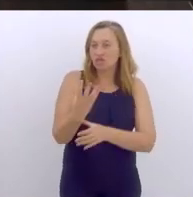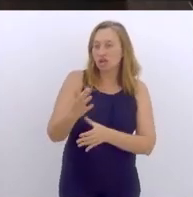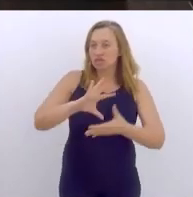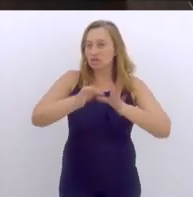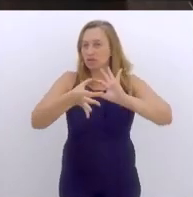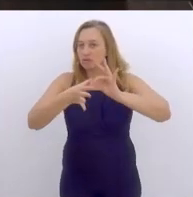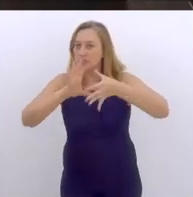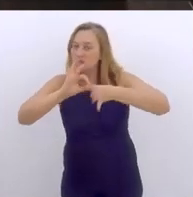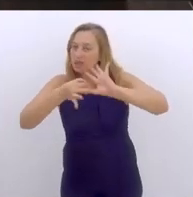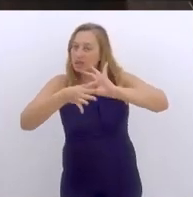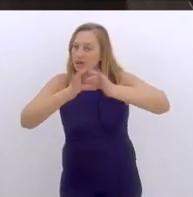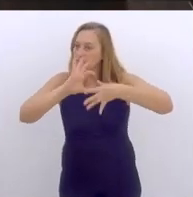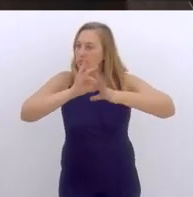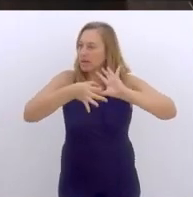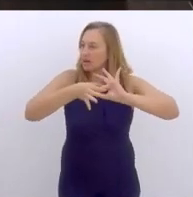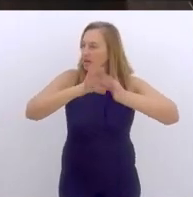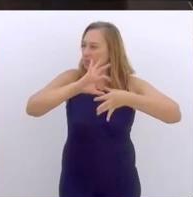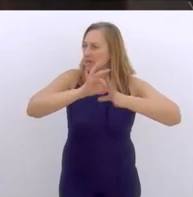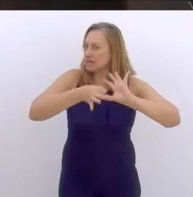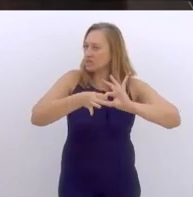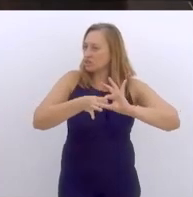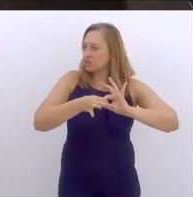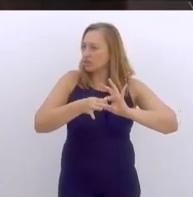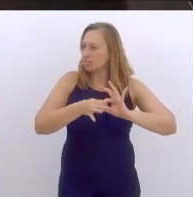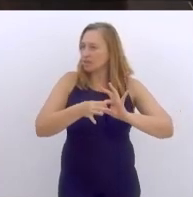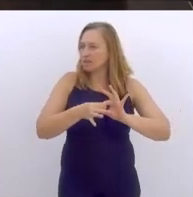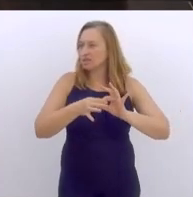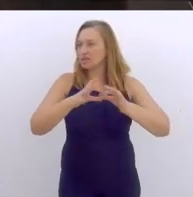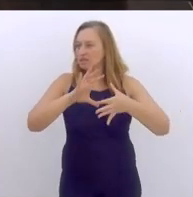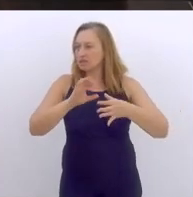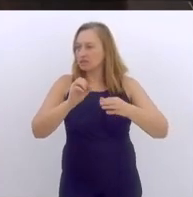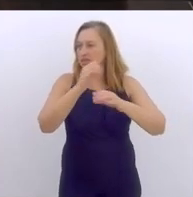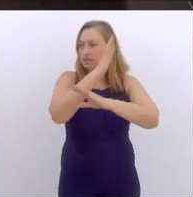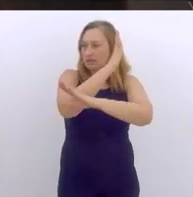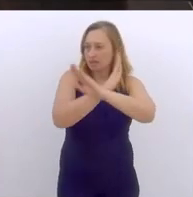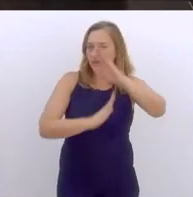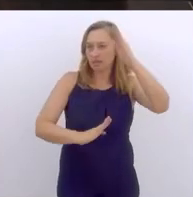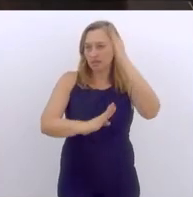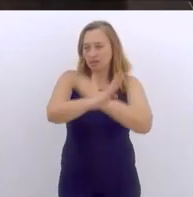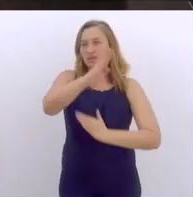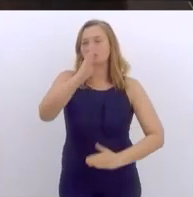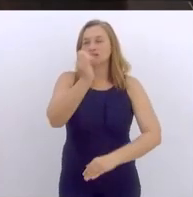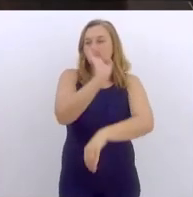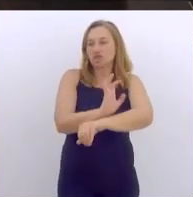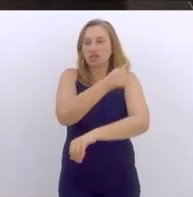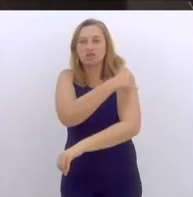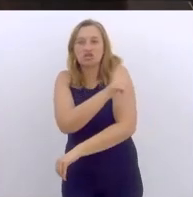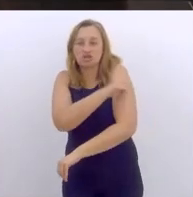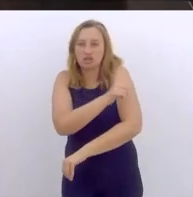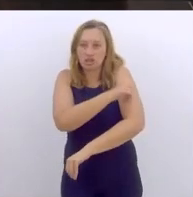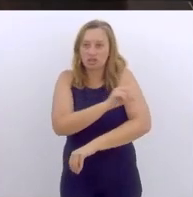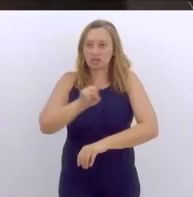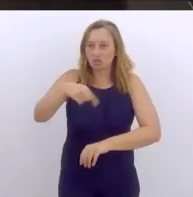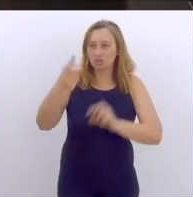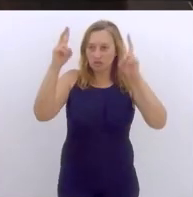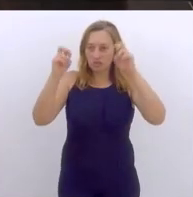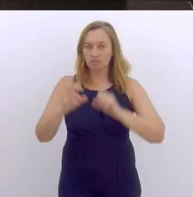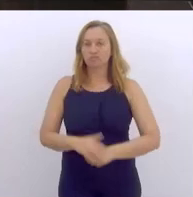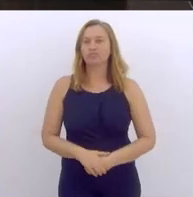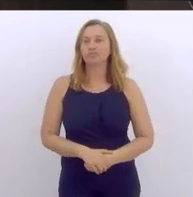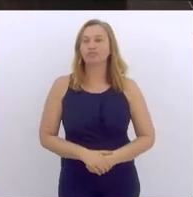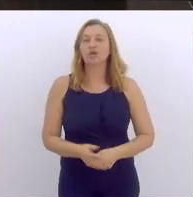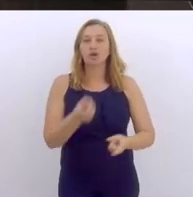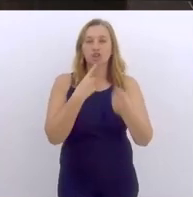e Paralimpíadas estaduais da melhor idade no âmbito do Estado do Rio de Janeiro e fixa outras providências.